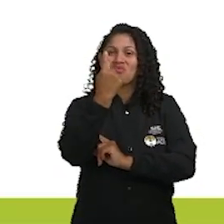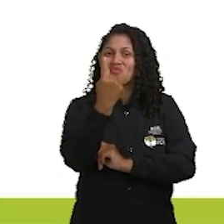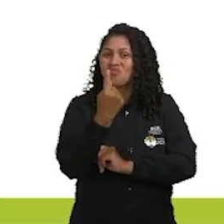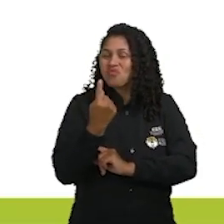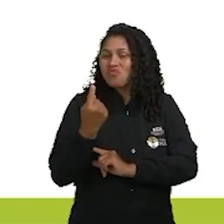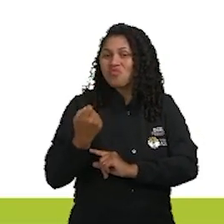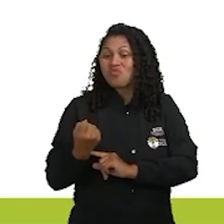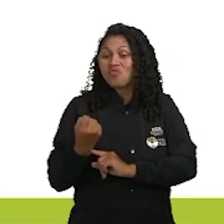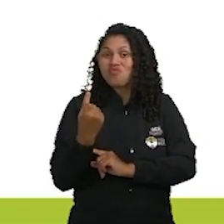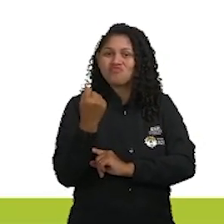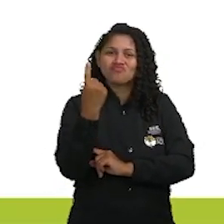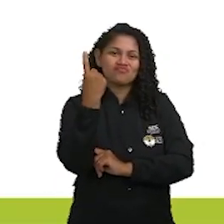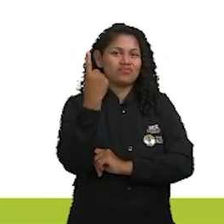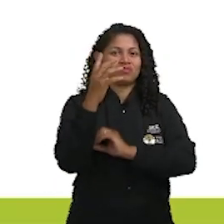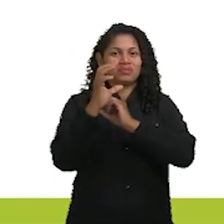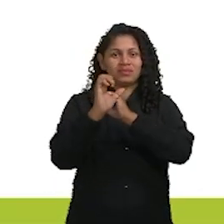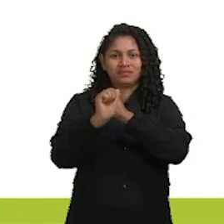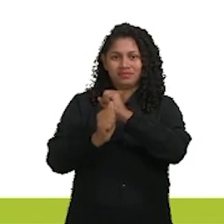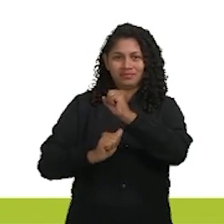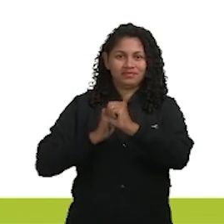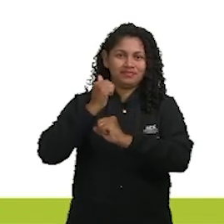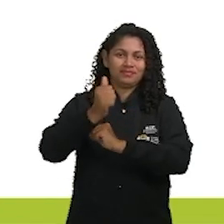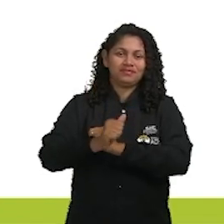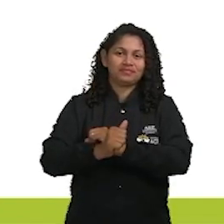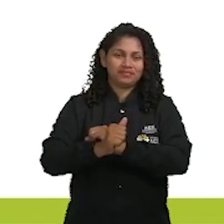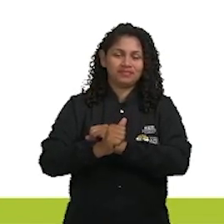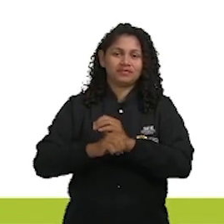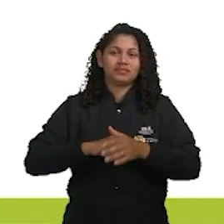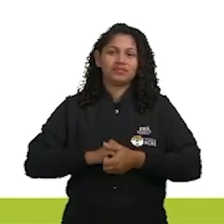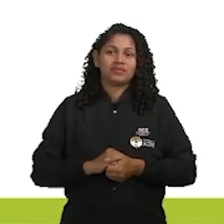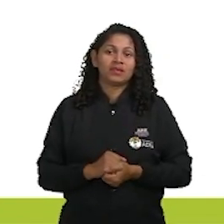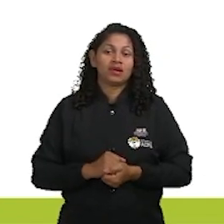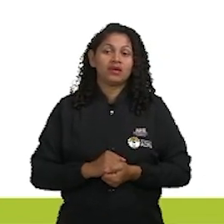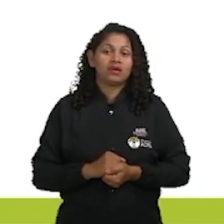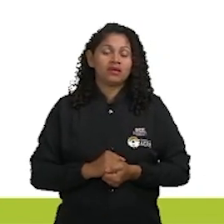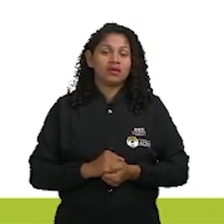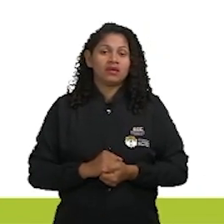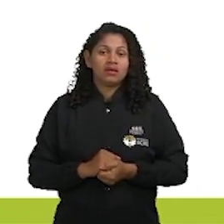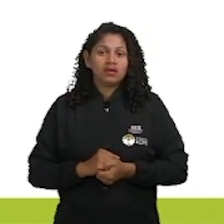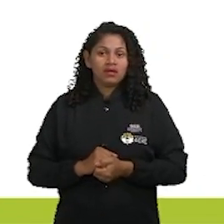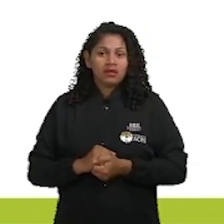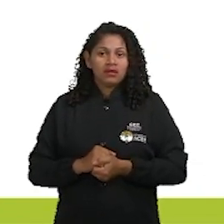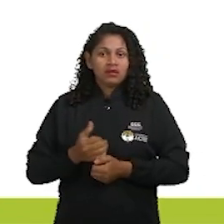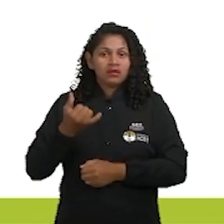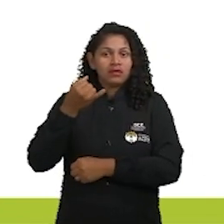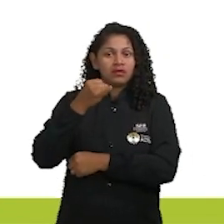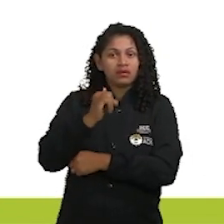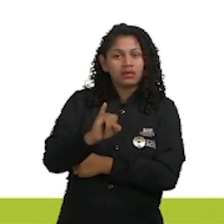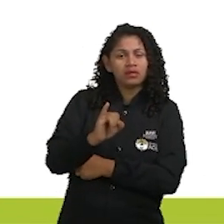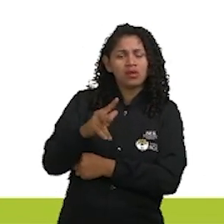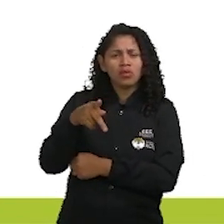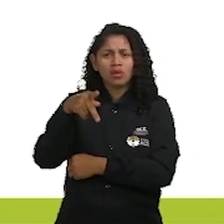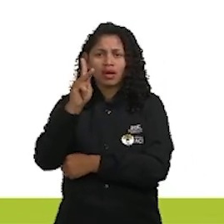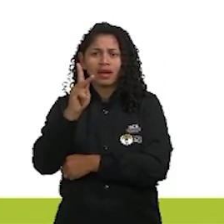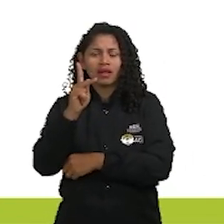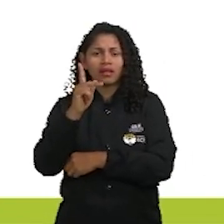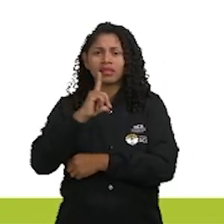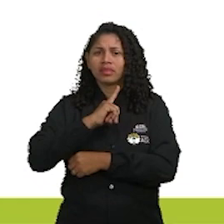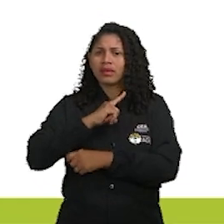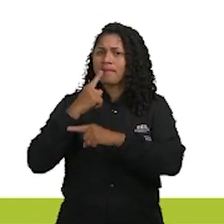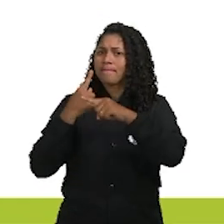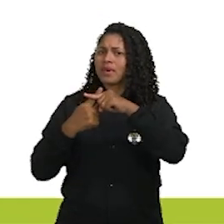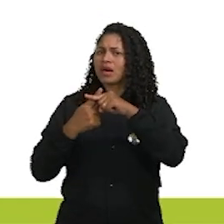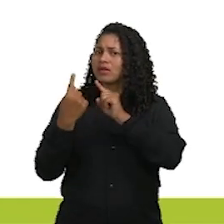um flúor e de um nitrogênio. Se o potássio aqui está com carga mais 1, qual